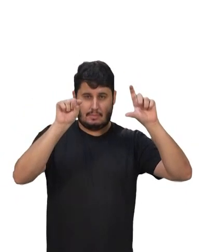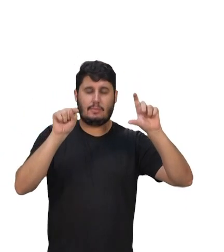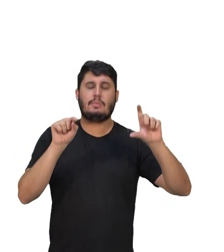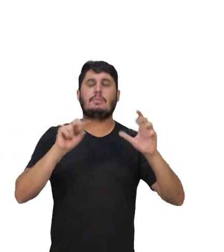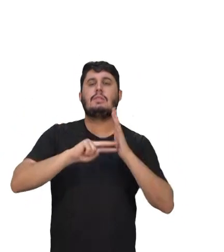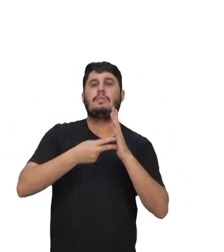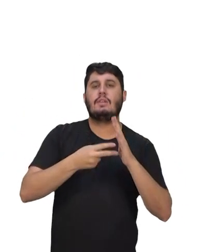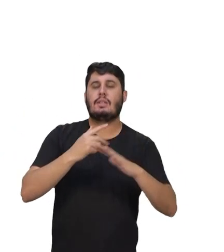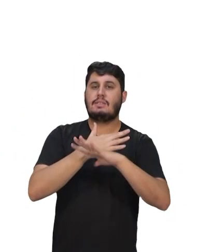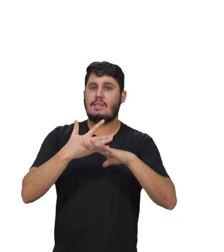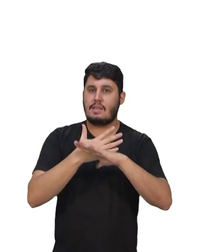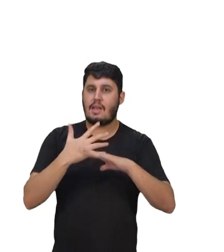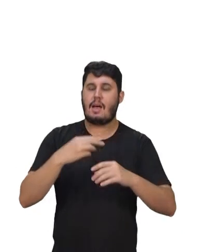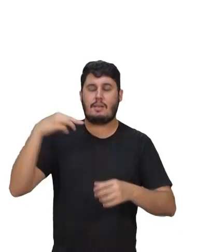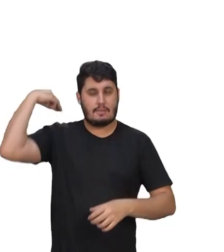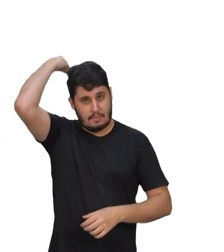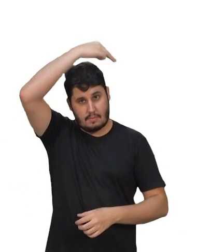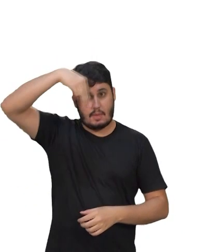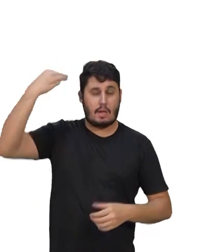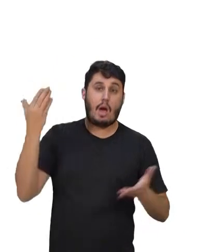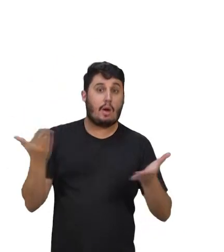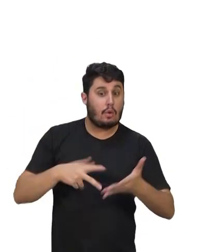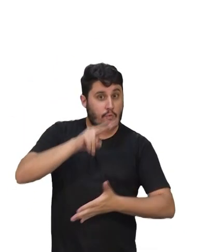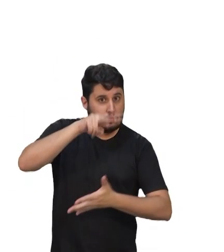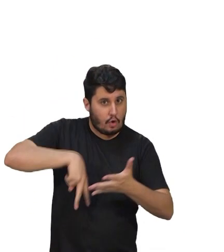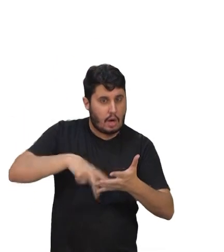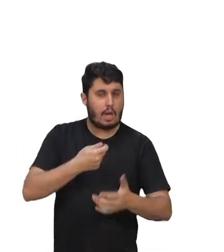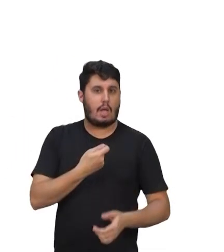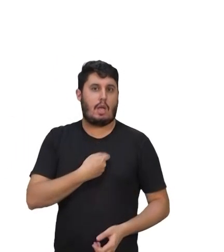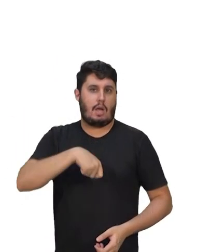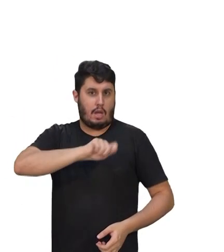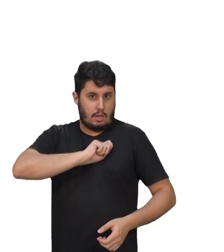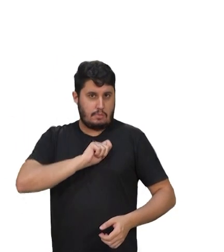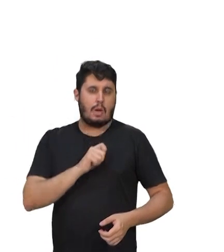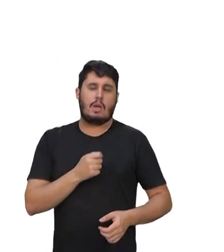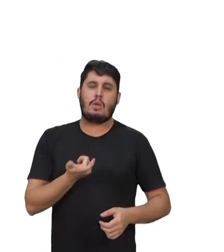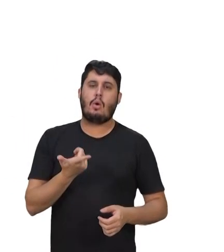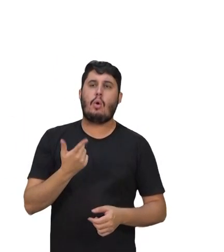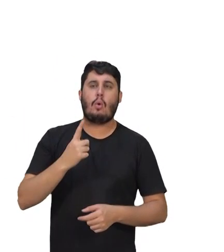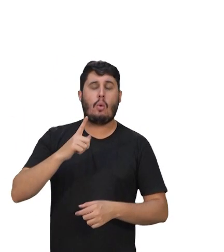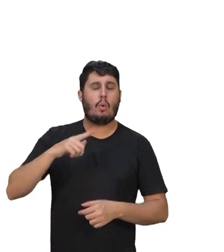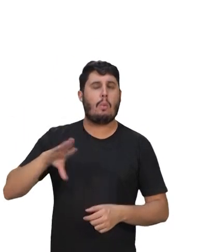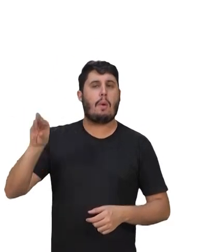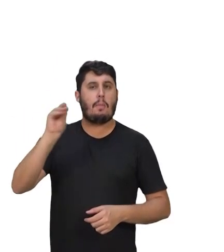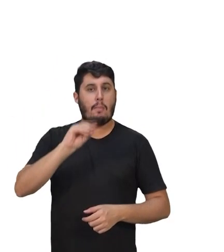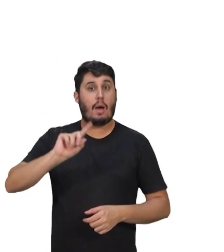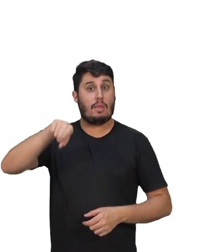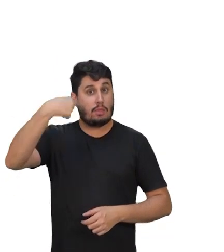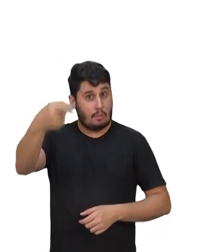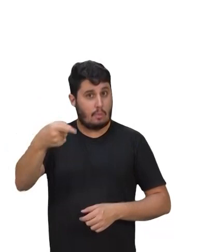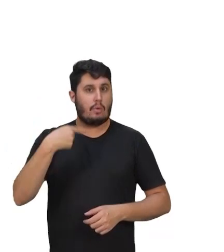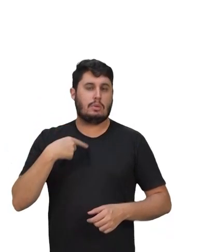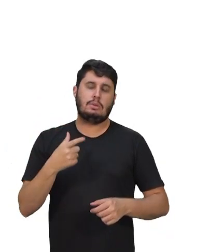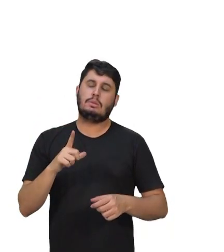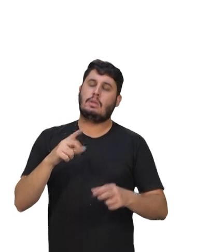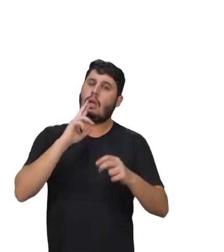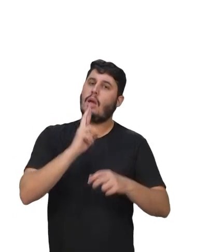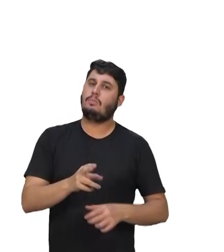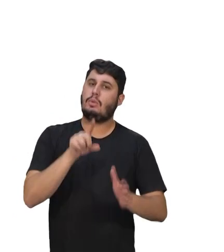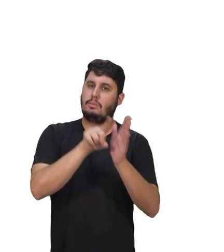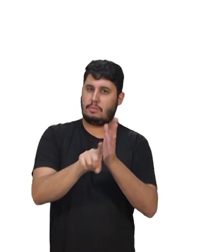tá bom? Então vamos lá. Eu vou fazer a leitura do texto em espanhol e logo em seguida a gente faz uma tradução e vê a questão. Pode